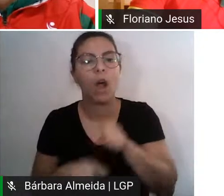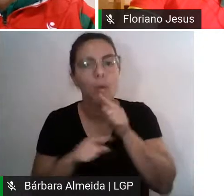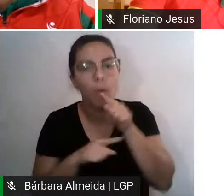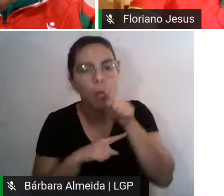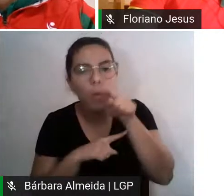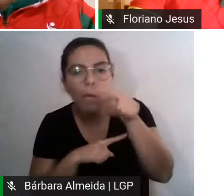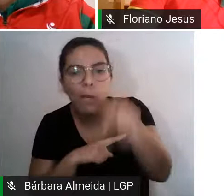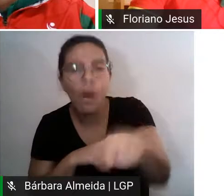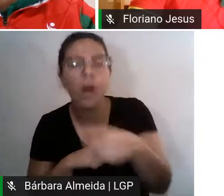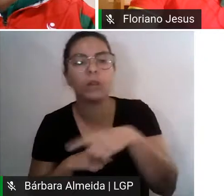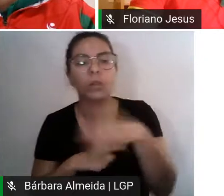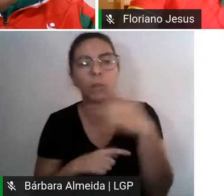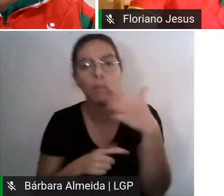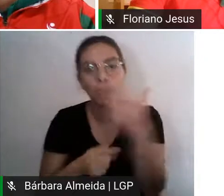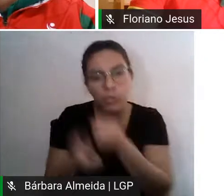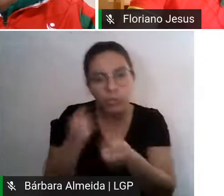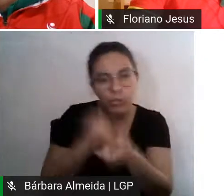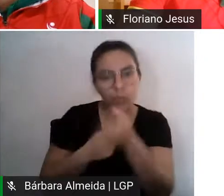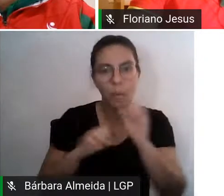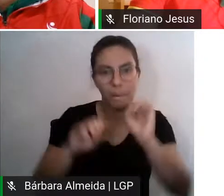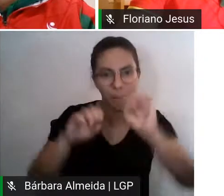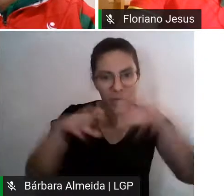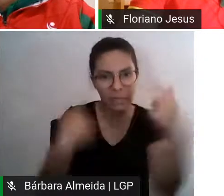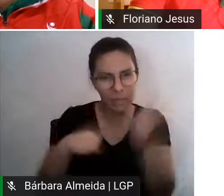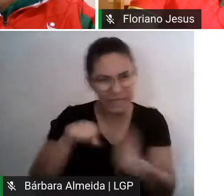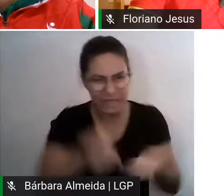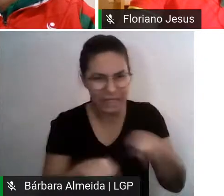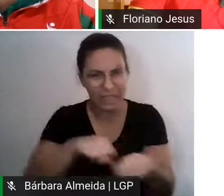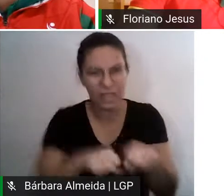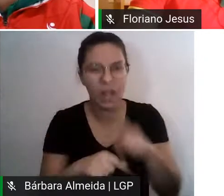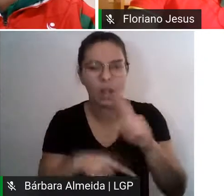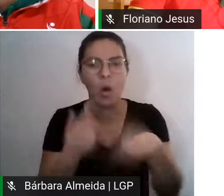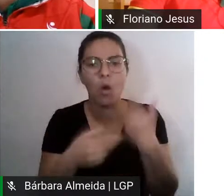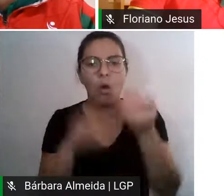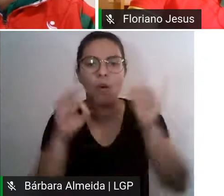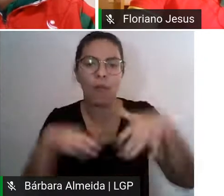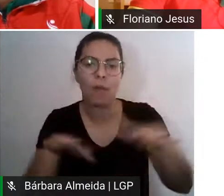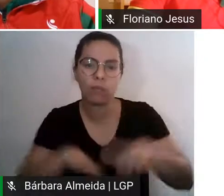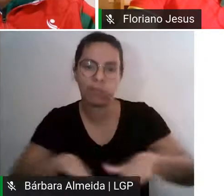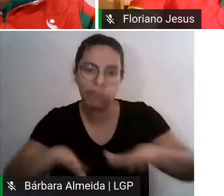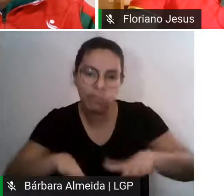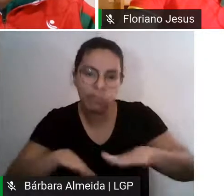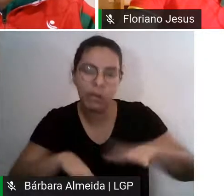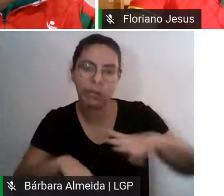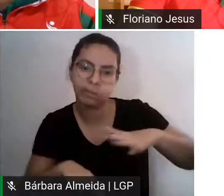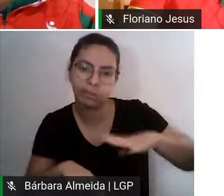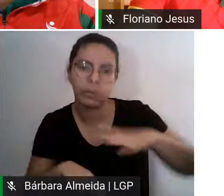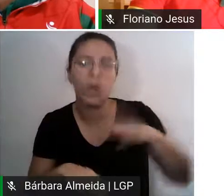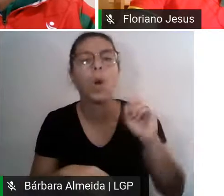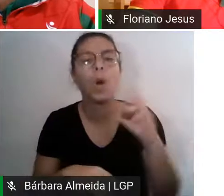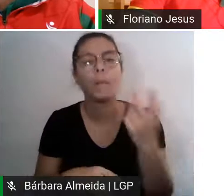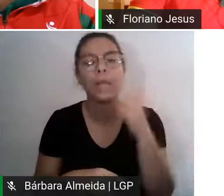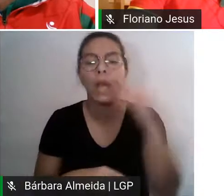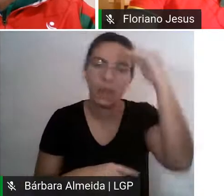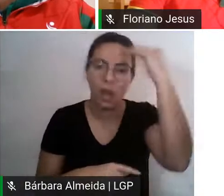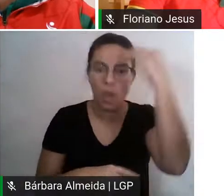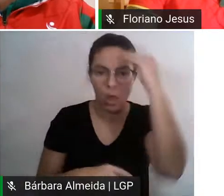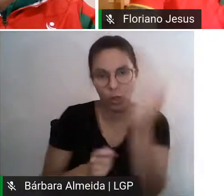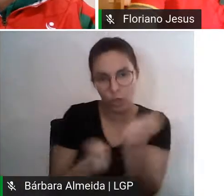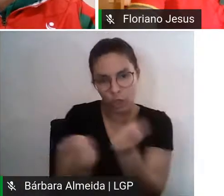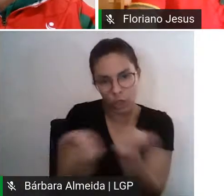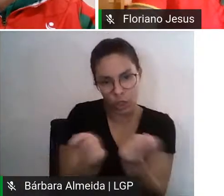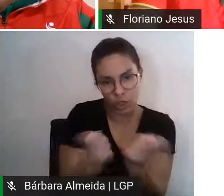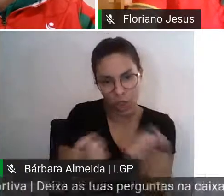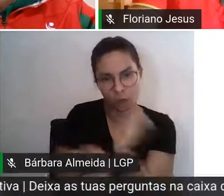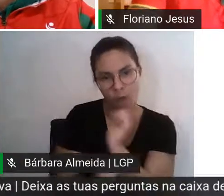no início ou se pode puxar mais no fim, né? Isto depois são tudo coisas que têm que ser os treinadores a gerir e não têm propriamente a ver